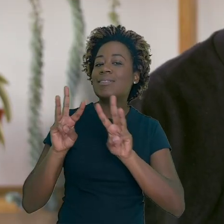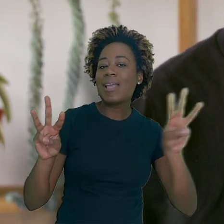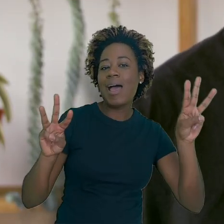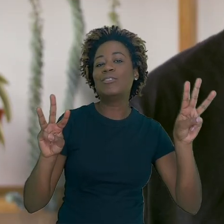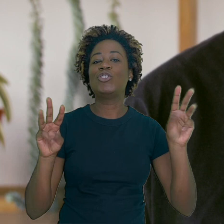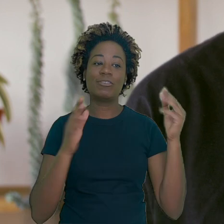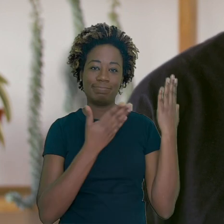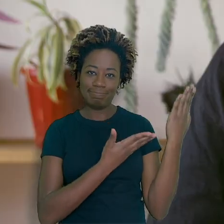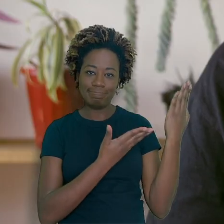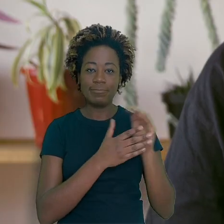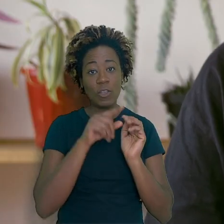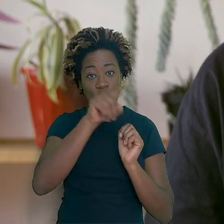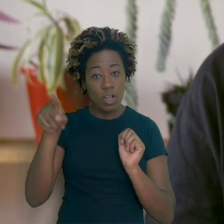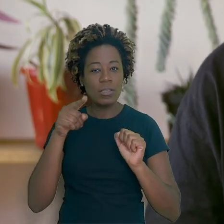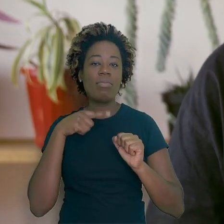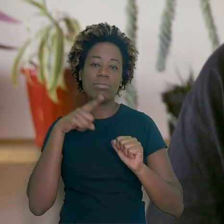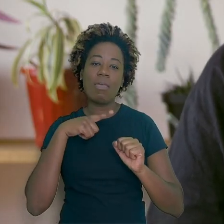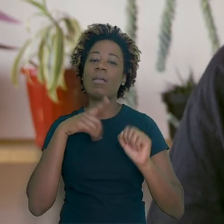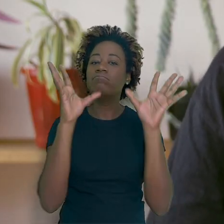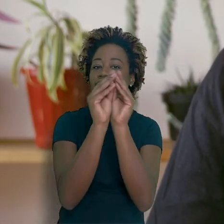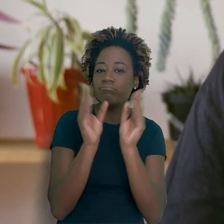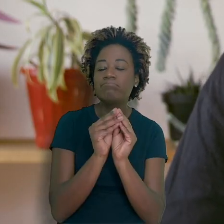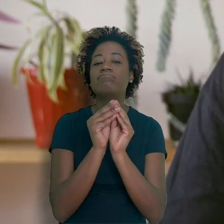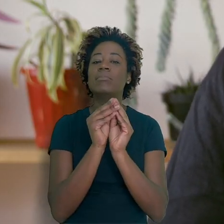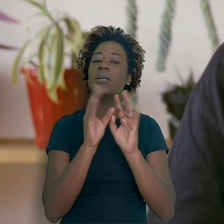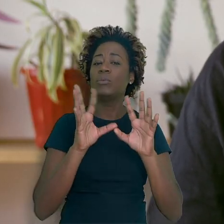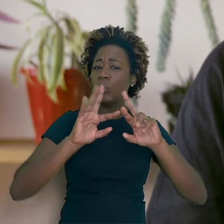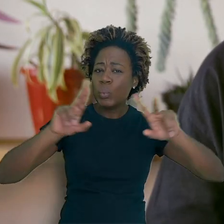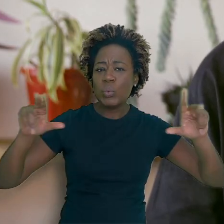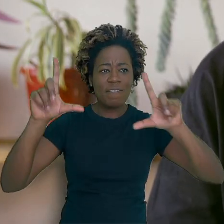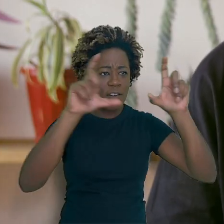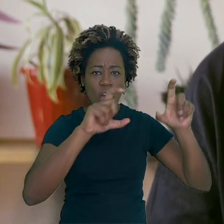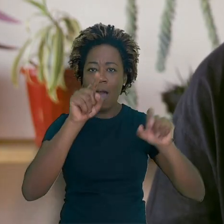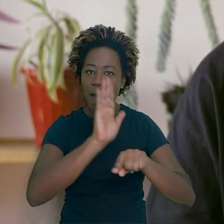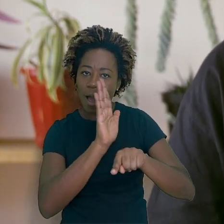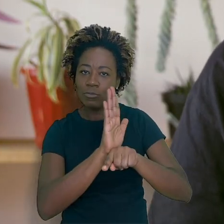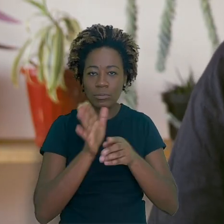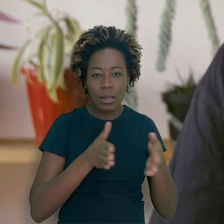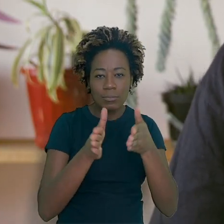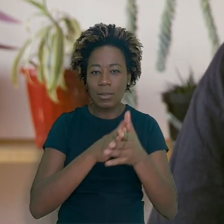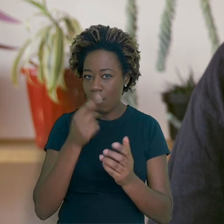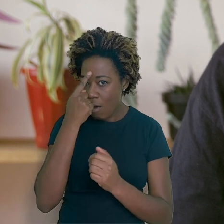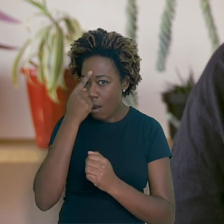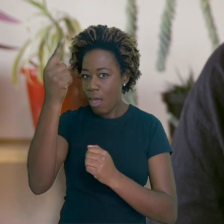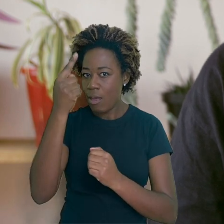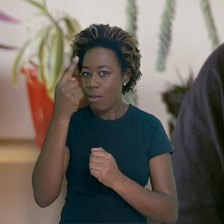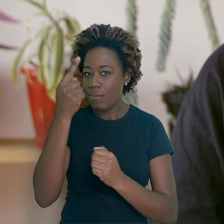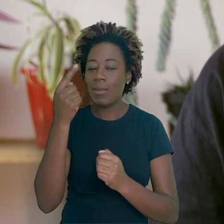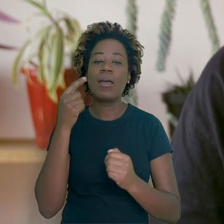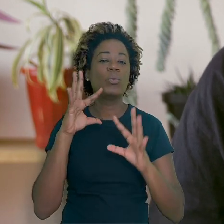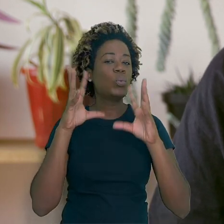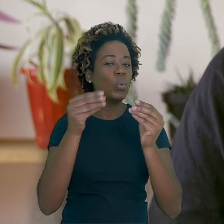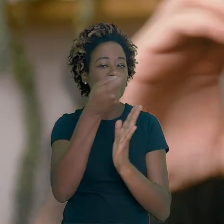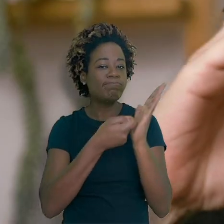de Dança e Grupo Corpo. Lá você encontra releases, sinopses, fotos, vai te ajudar muito a guiar. Lembre-se, toda fala